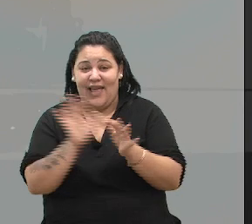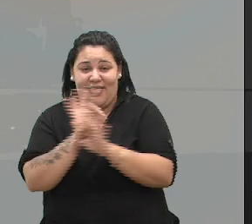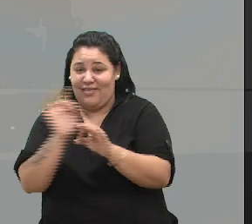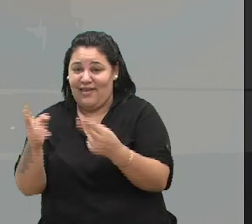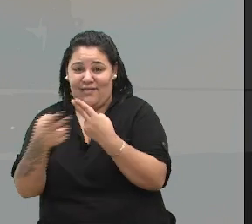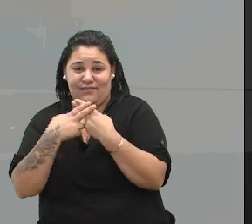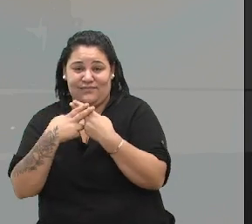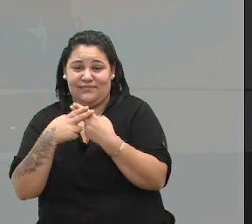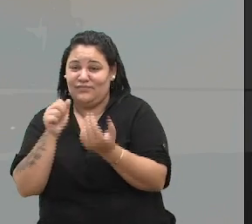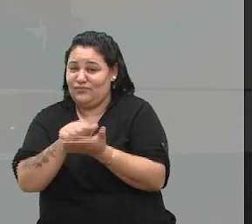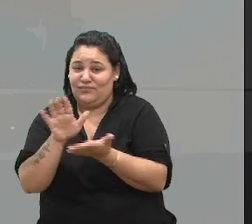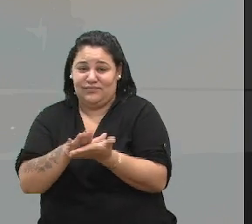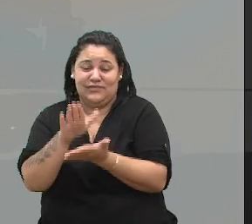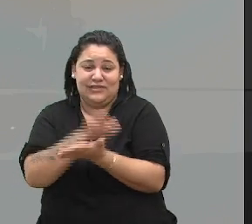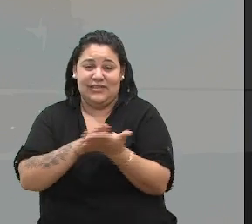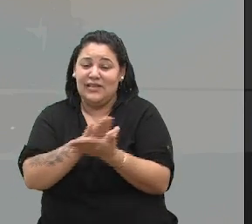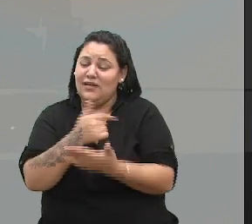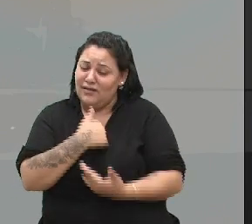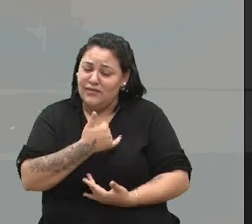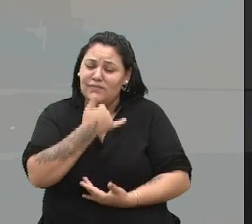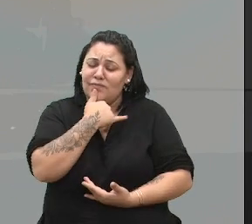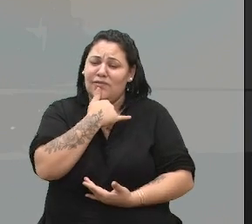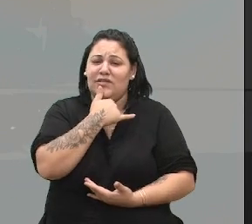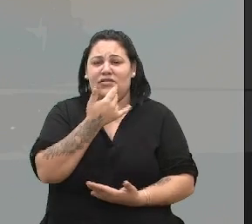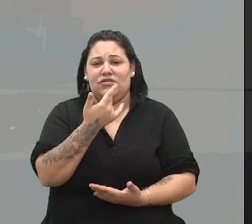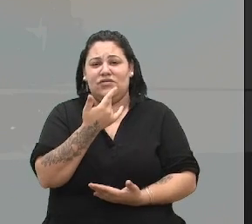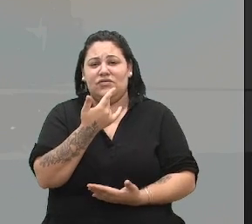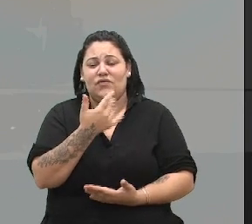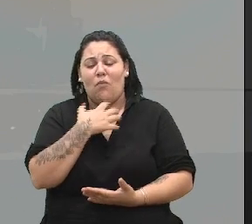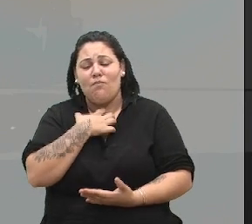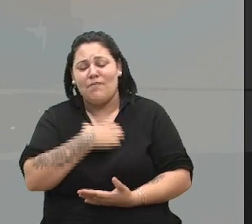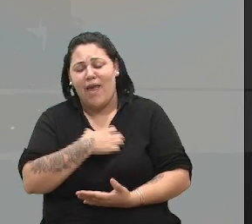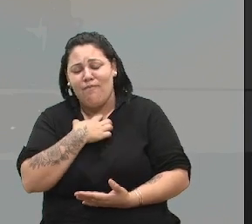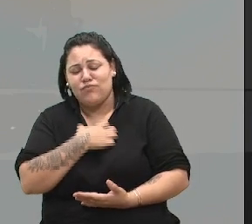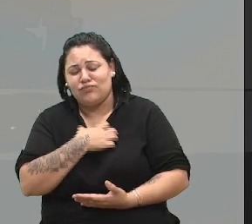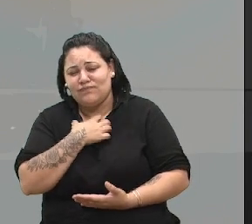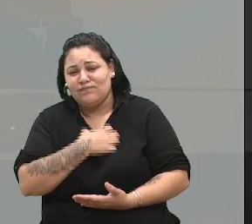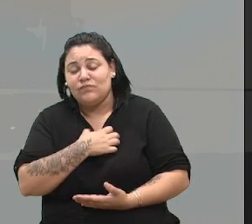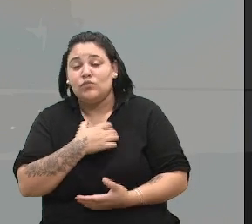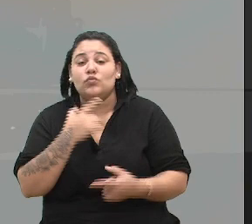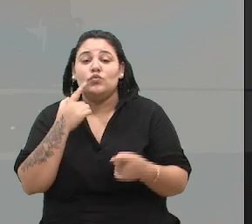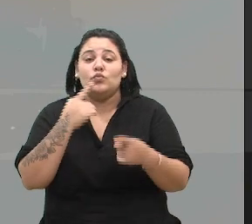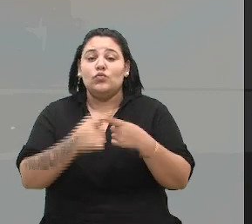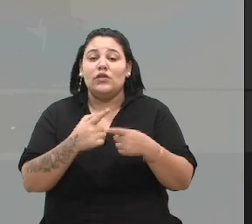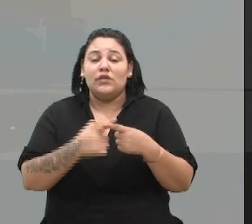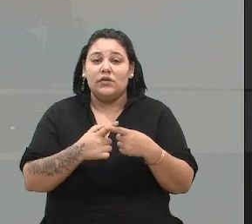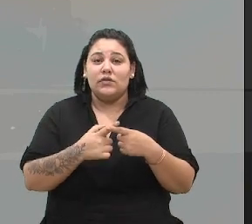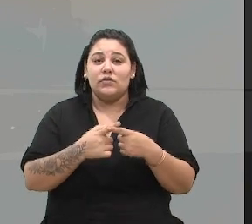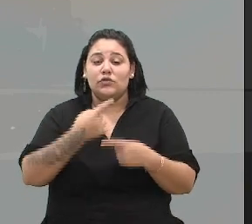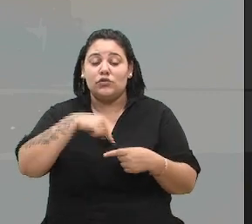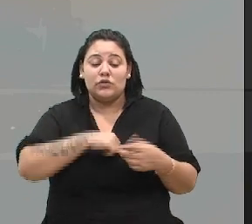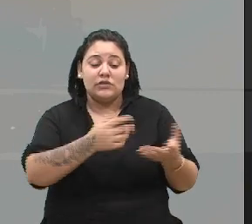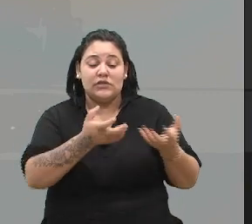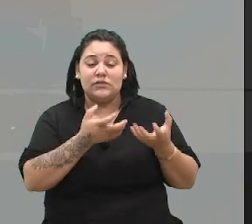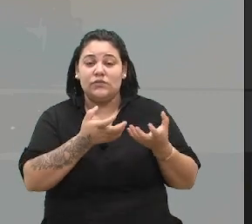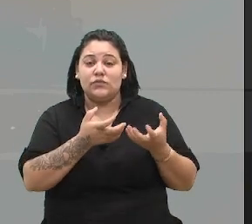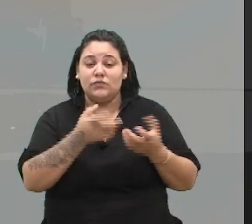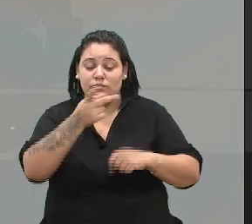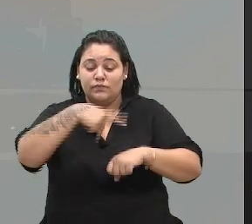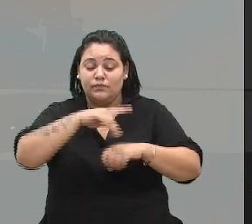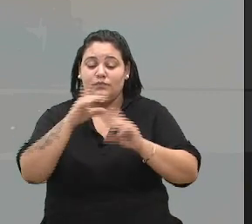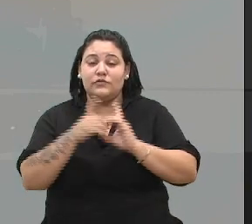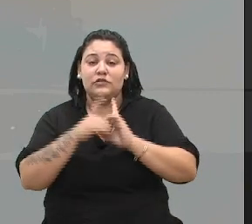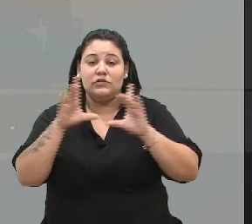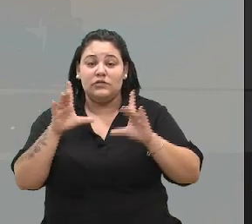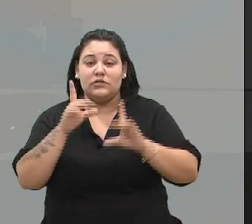Isso nos deixa tristes, nos deixa aborrecidos, porque o que a gente quer? Um país democrático onde